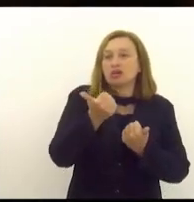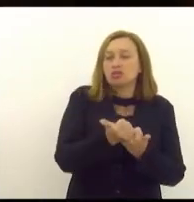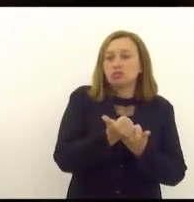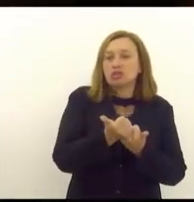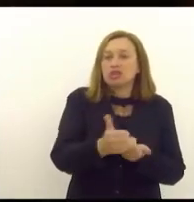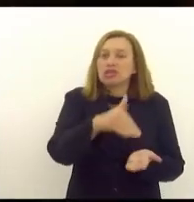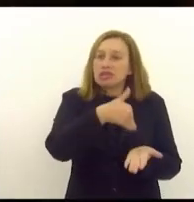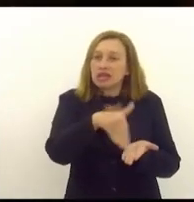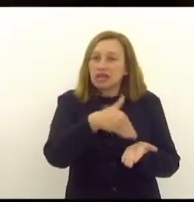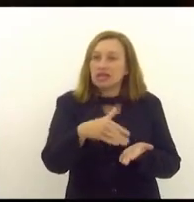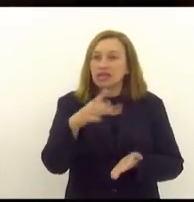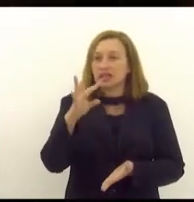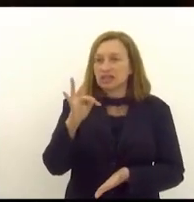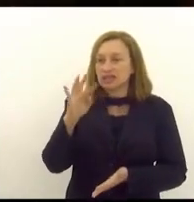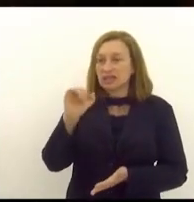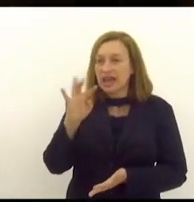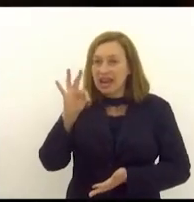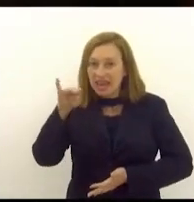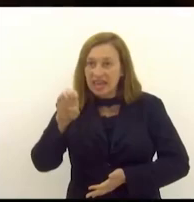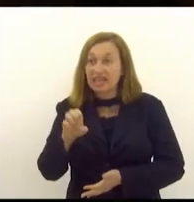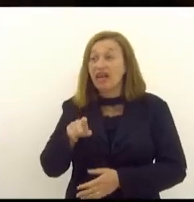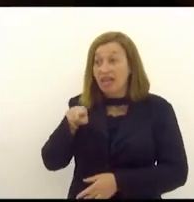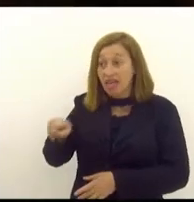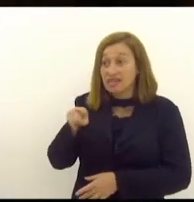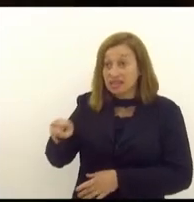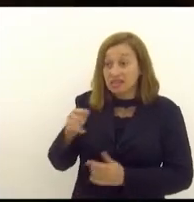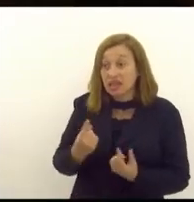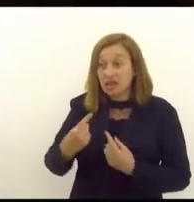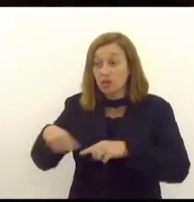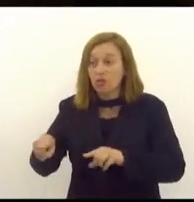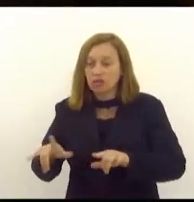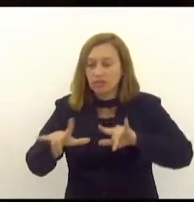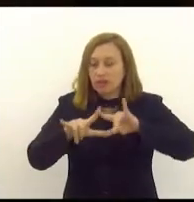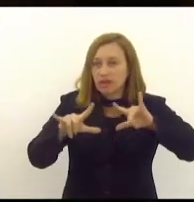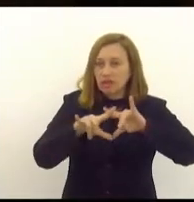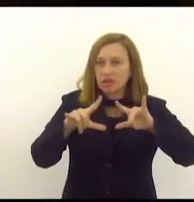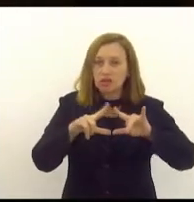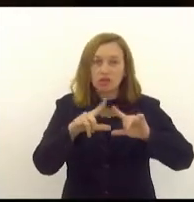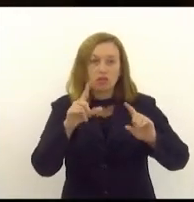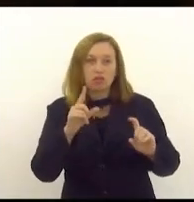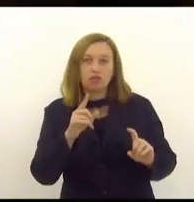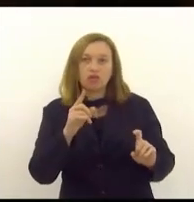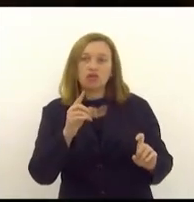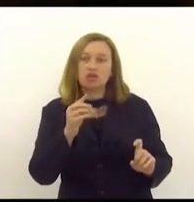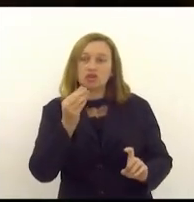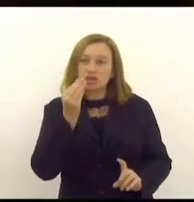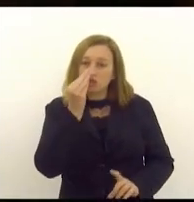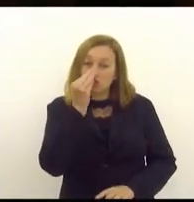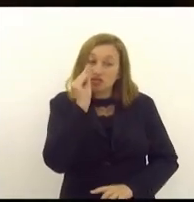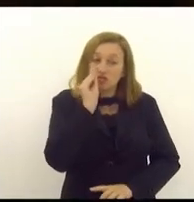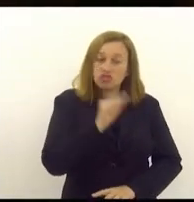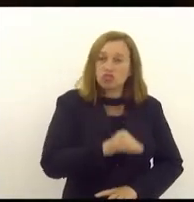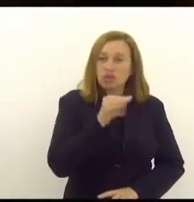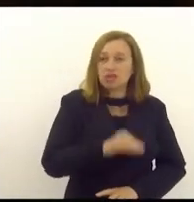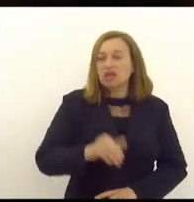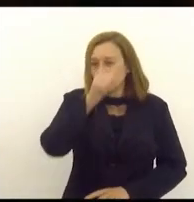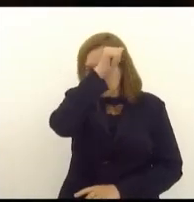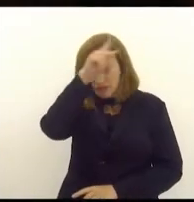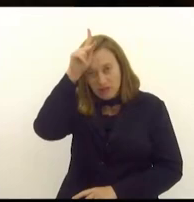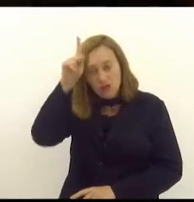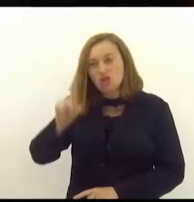combati a milícias no governo de Milícias de Eduardo Paes foi humilhada pelo prefeito nenhuma mulher nenhuma